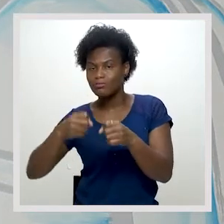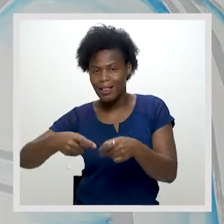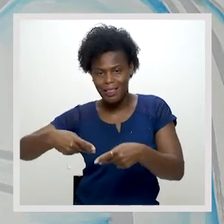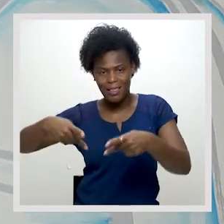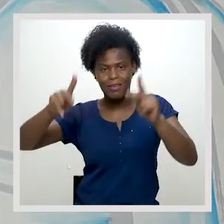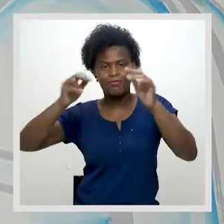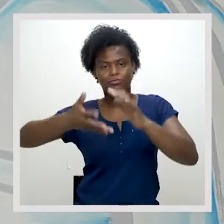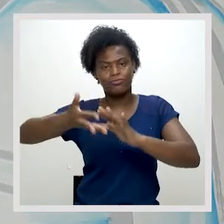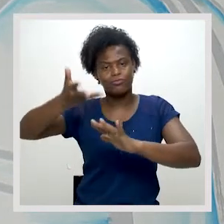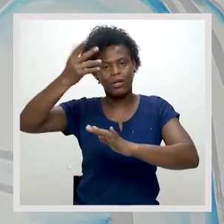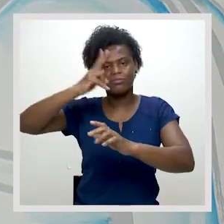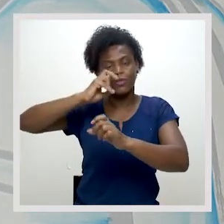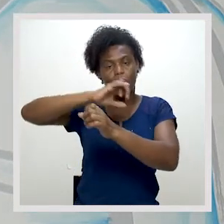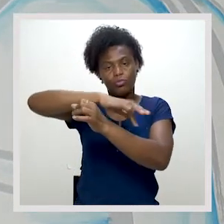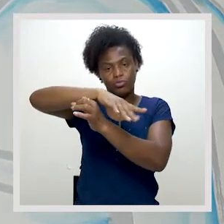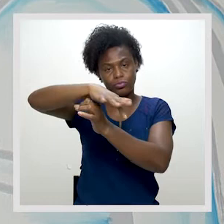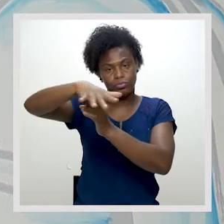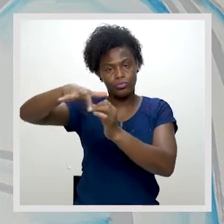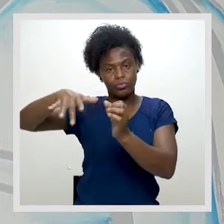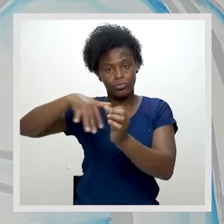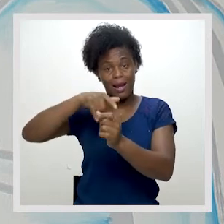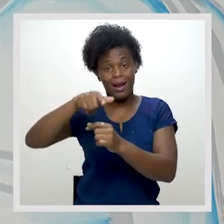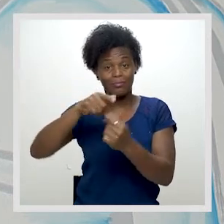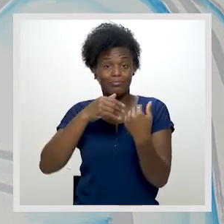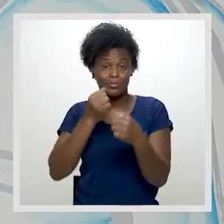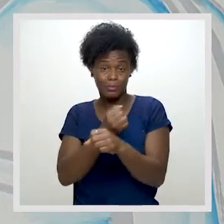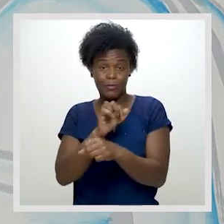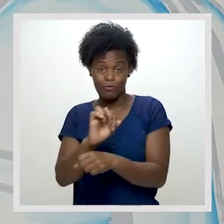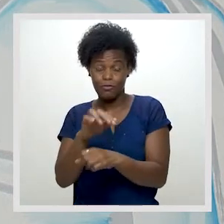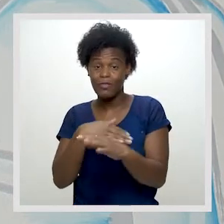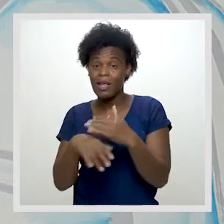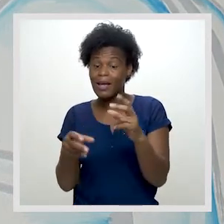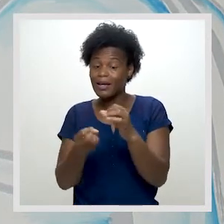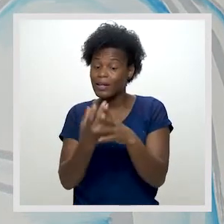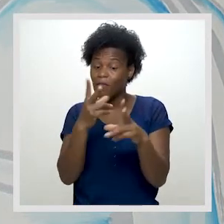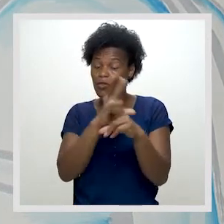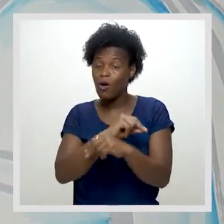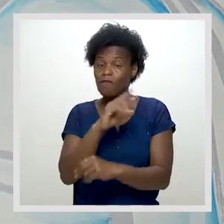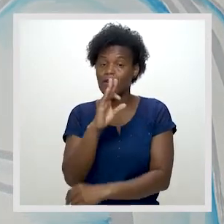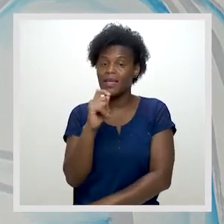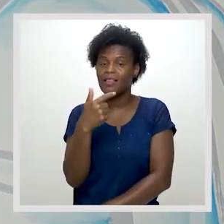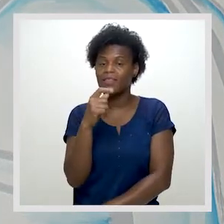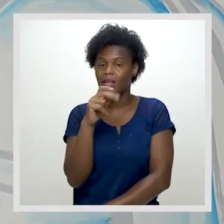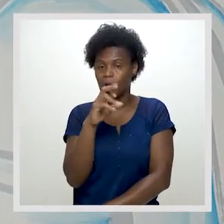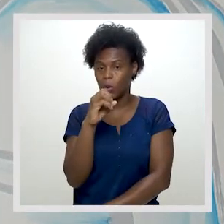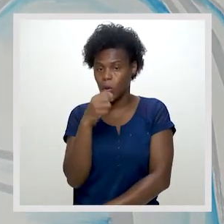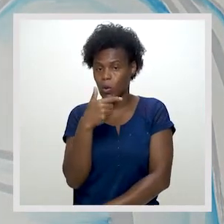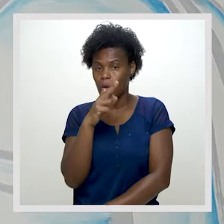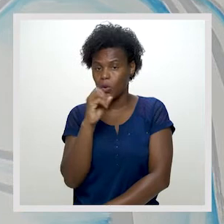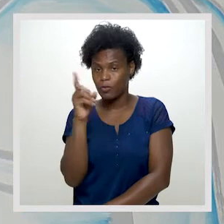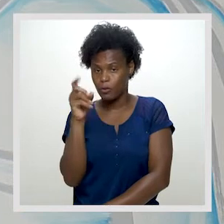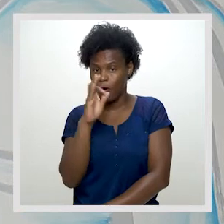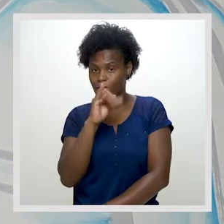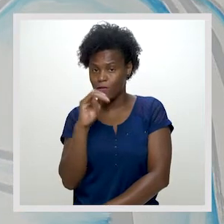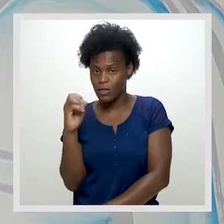esse papel, daí o quê? Veio a surgir novos heterotróficos mais complexos. Mas esses heterotróficos